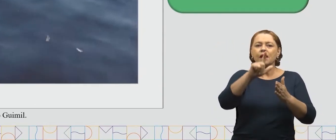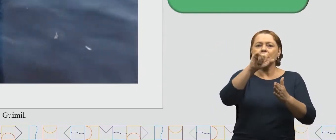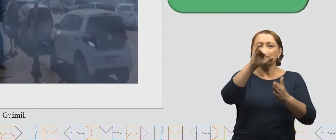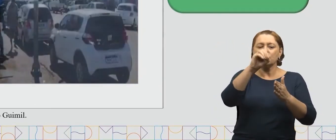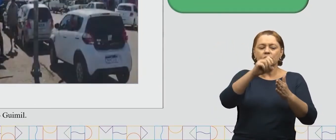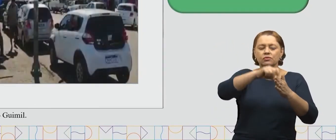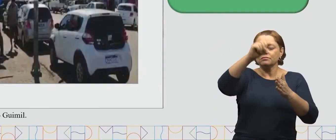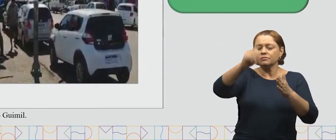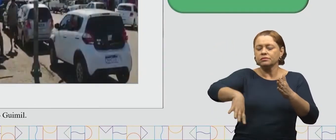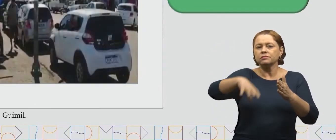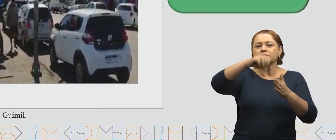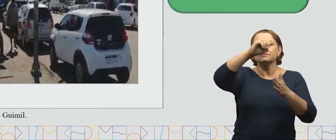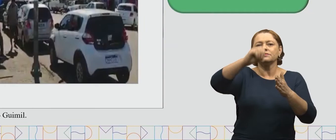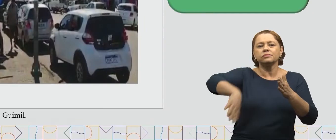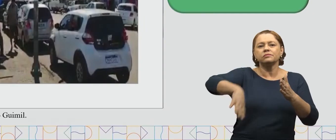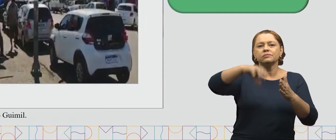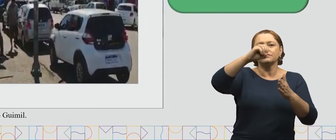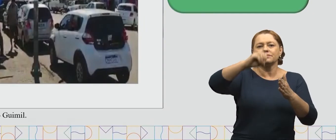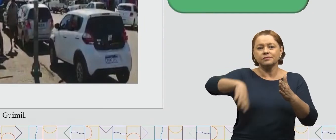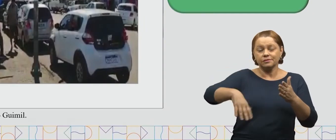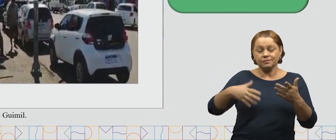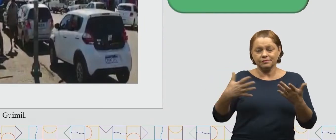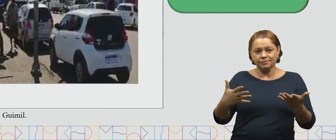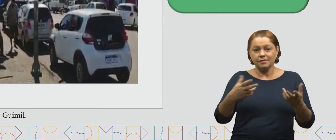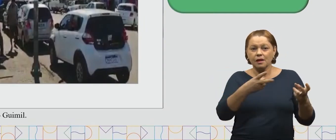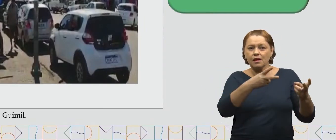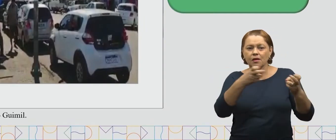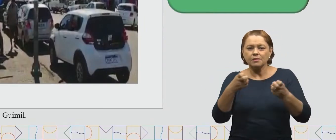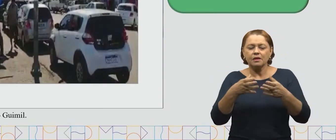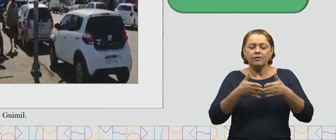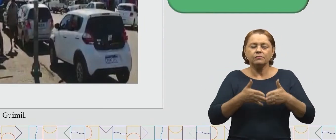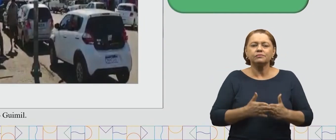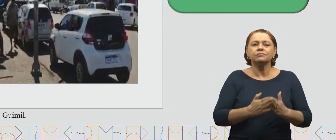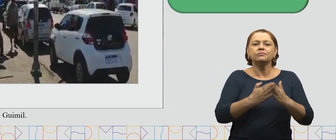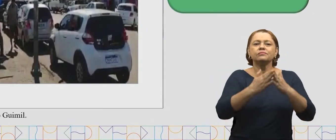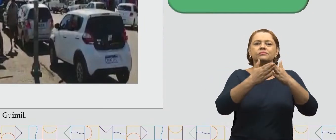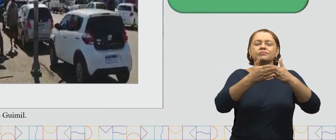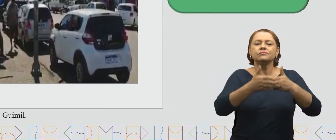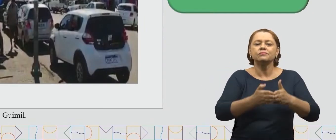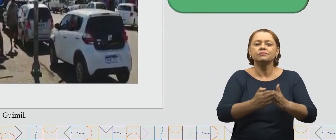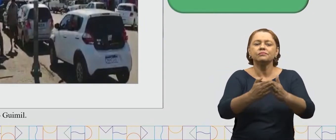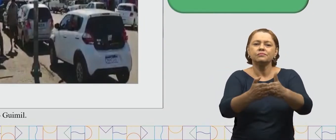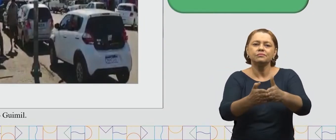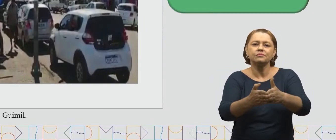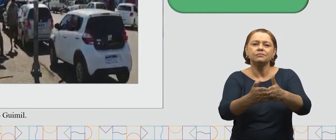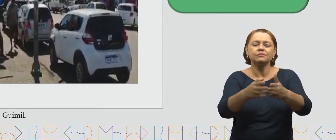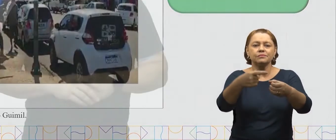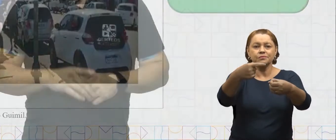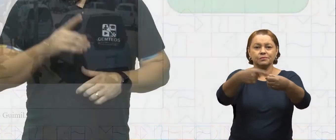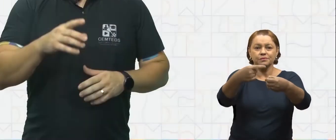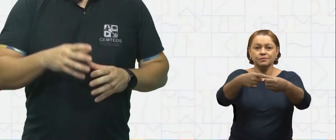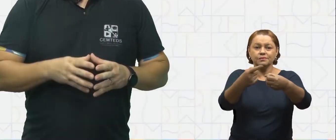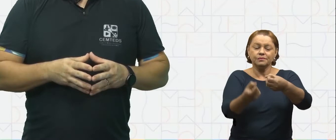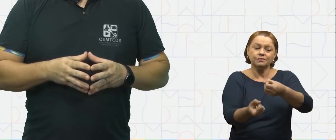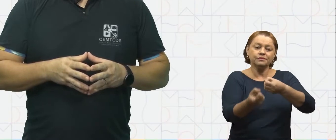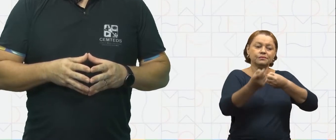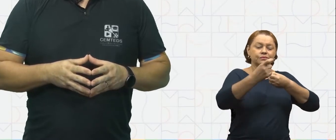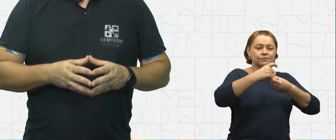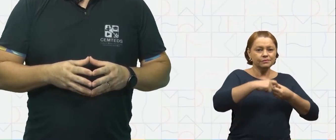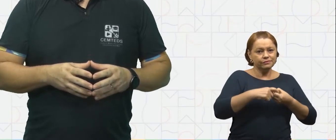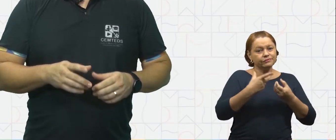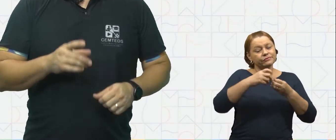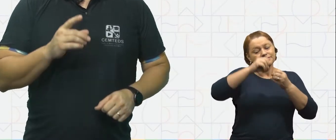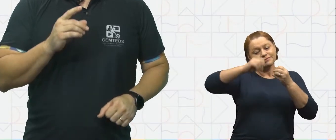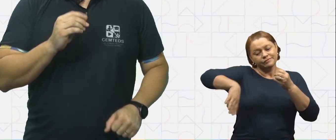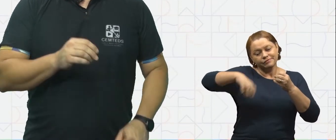frequentam o porto. Podemos observar muitos barcos que estão trazendo e levando pessoas para o interior do estado. Muito bem, dedicado